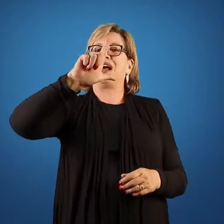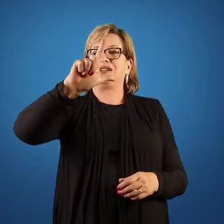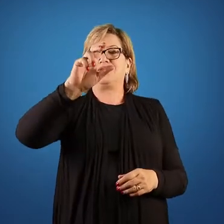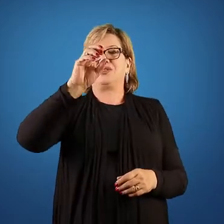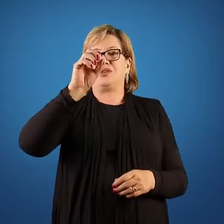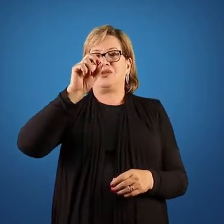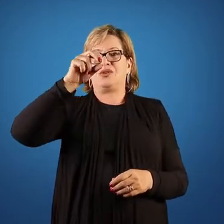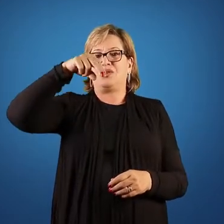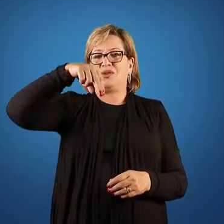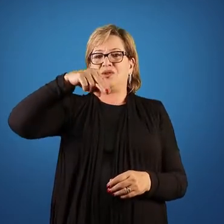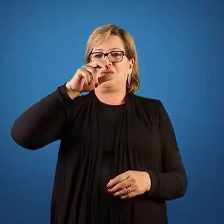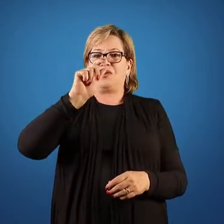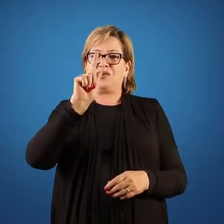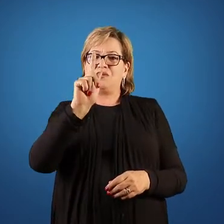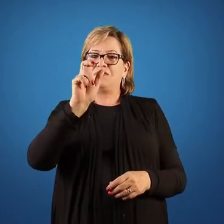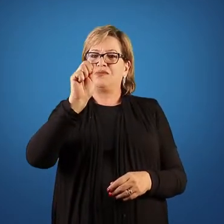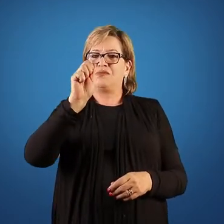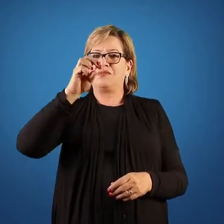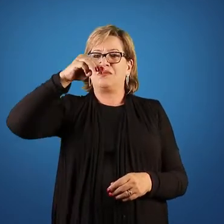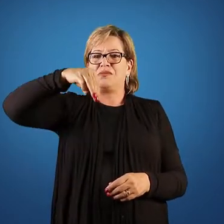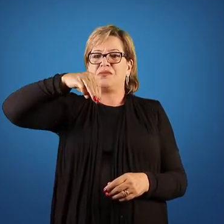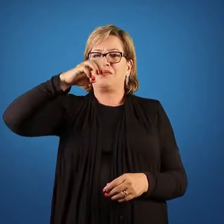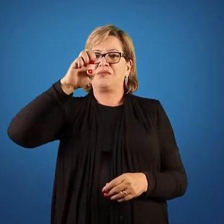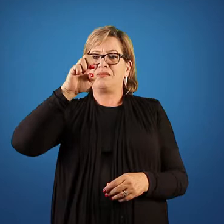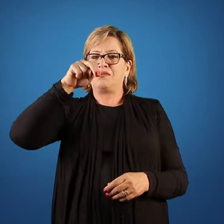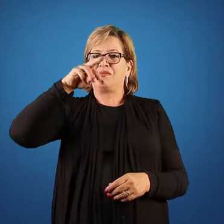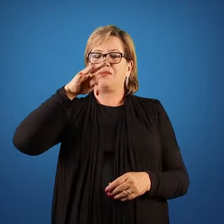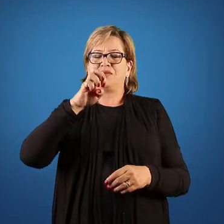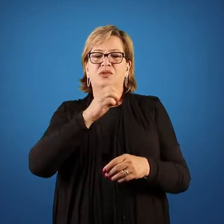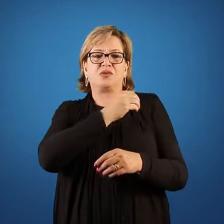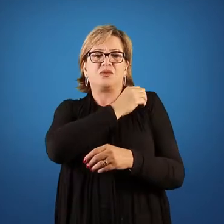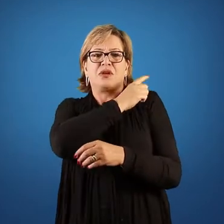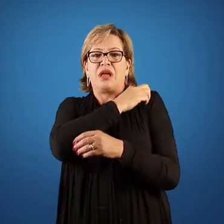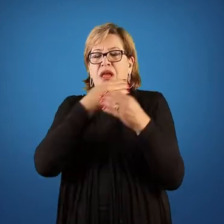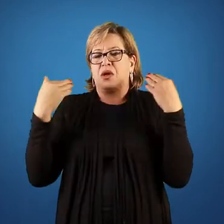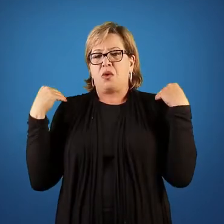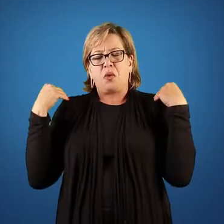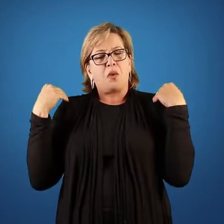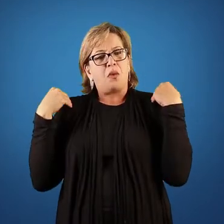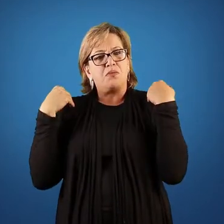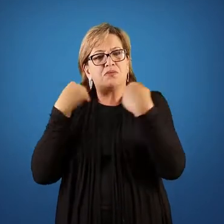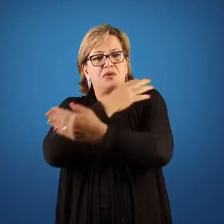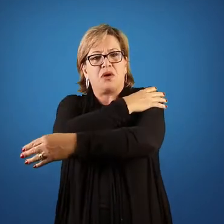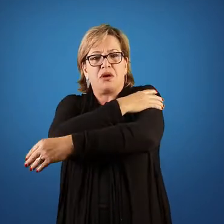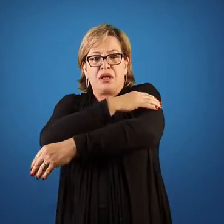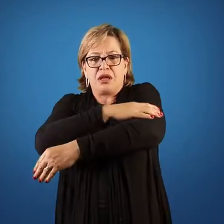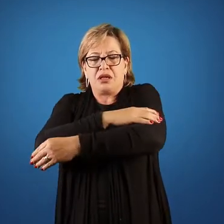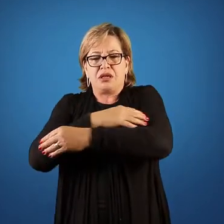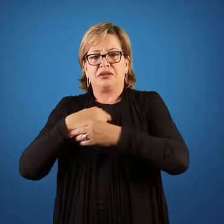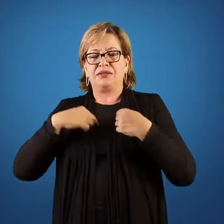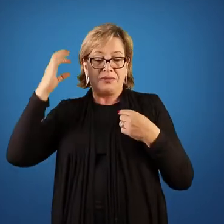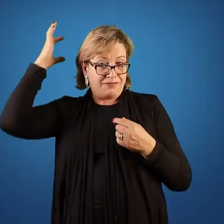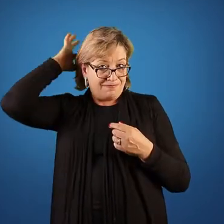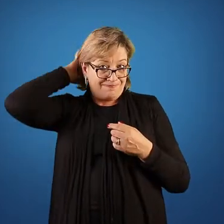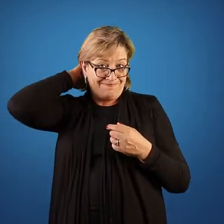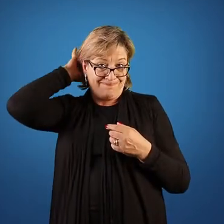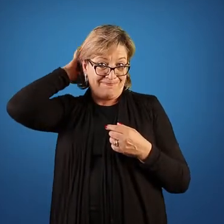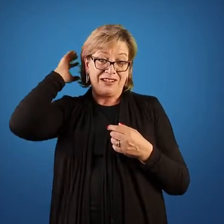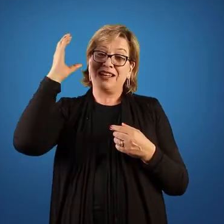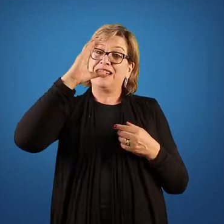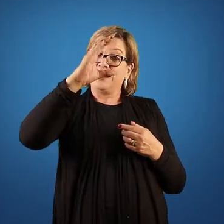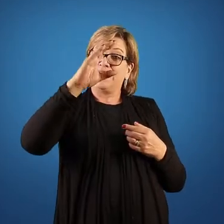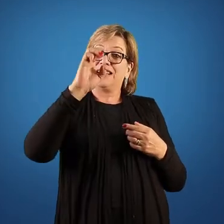principalmente região do ombro, antebraço, né? E a região cervical. Nós,